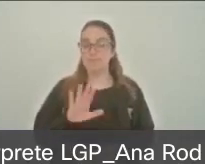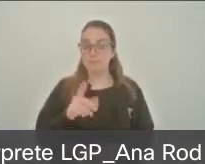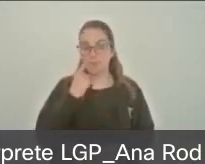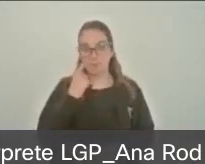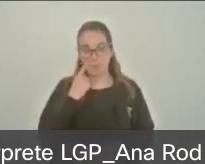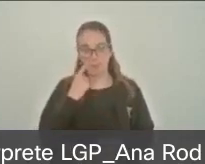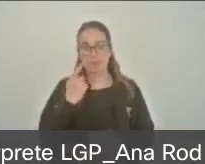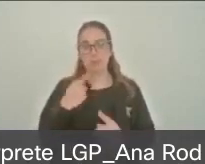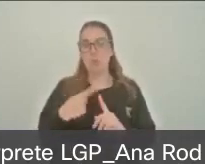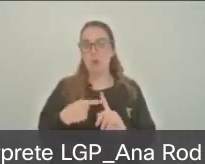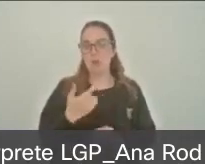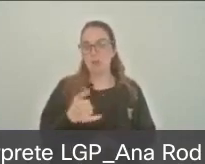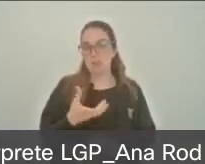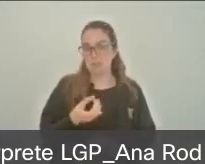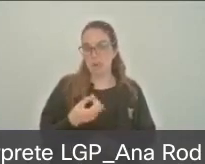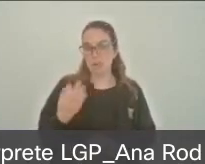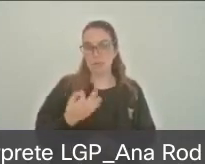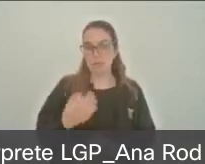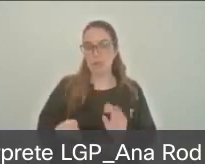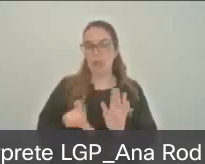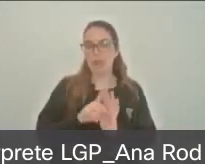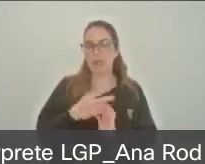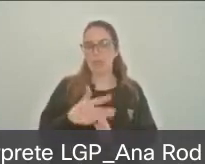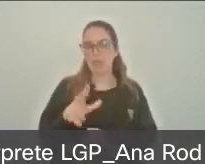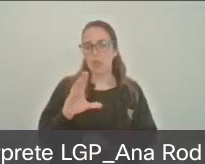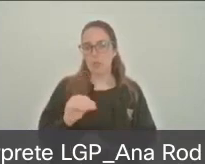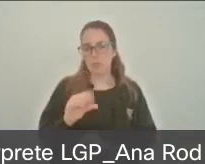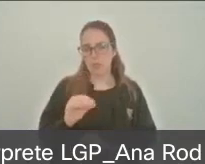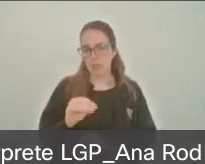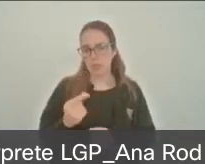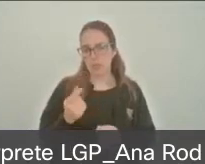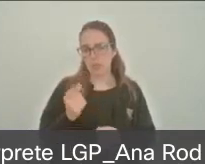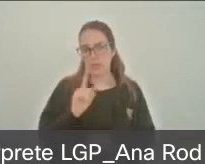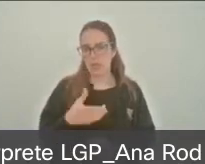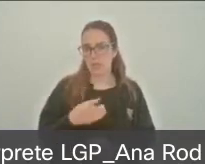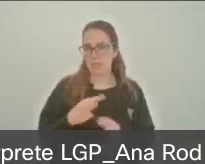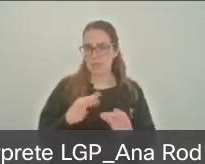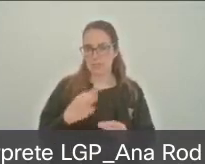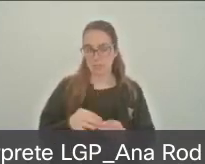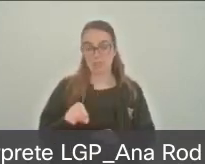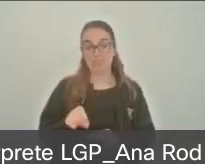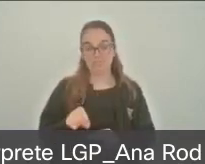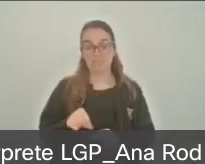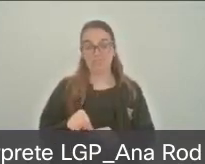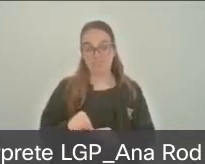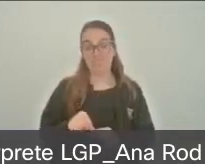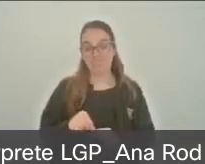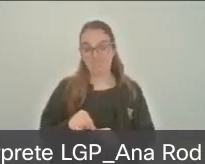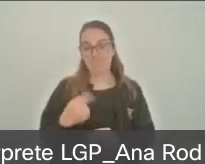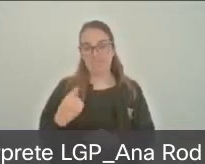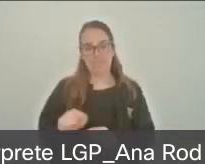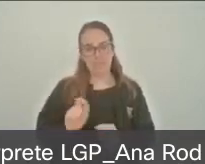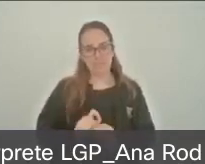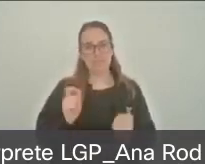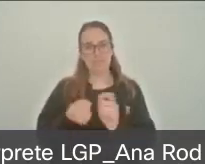a Lei 110 de 2019, 9 de setembro, que se encontra aqui identificada neste slide, e que essa sim, que procedeu, por sua vez, à alteração